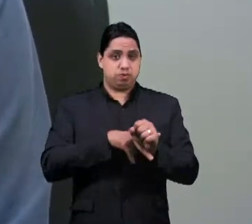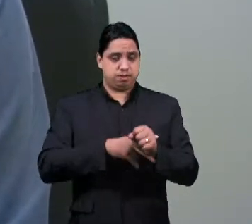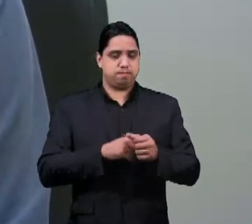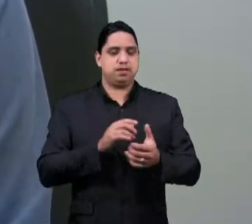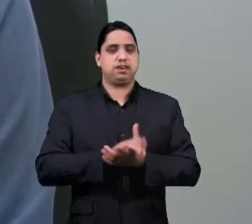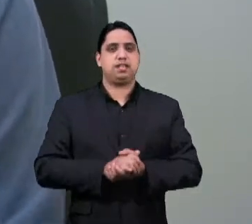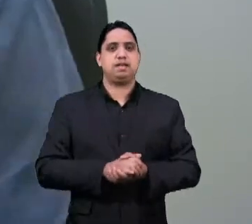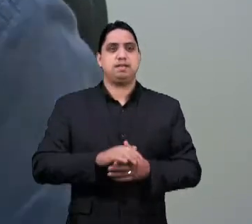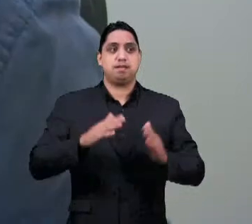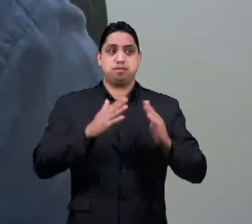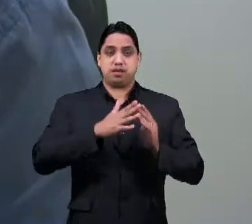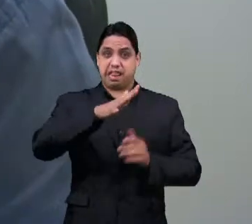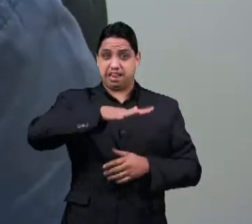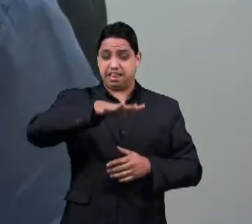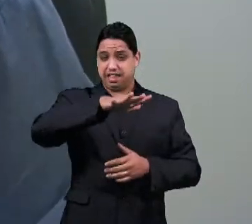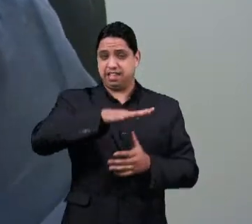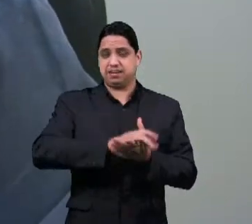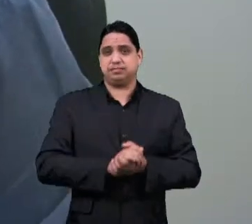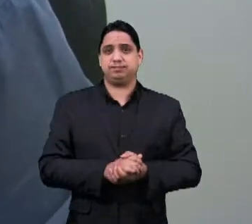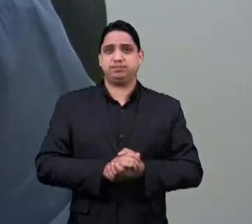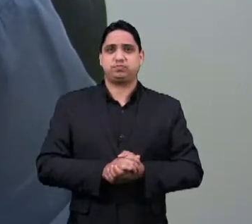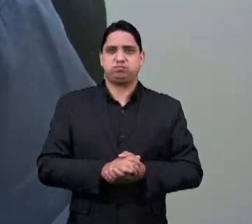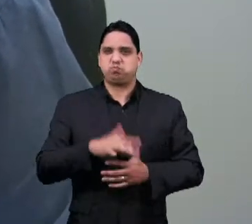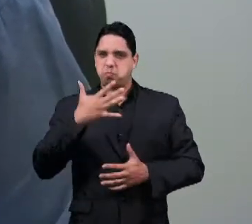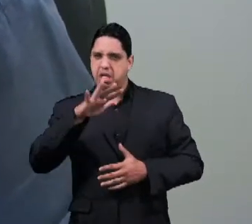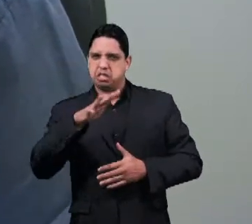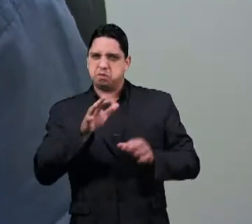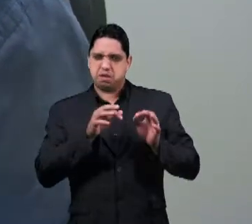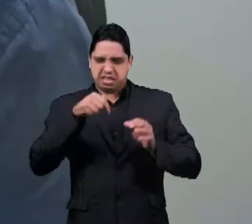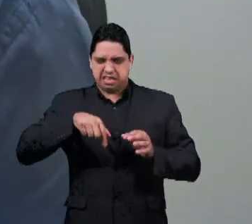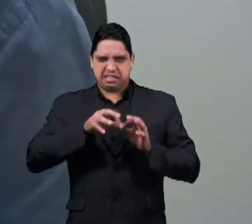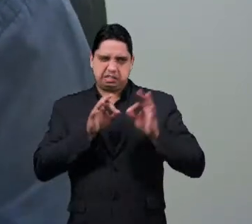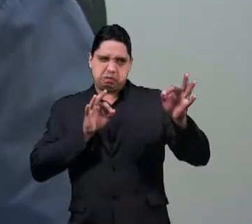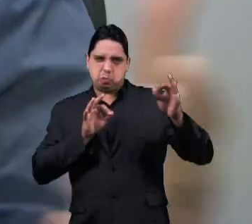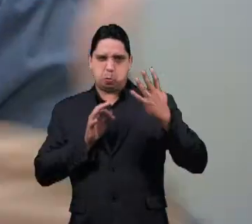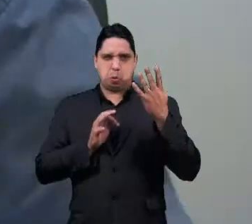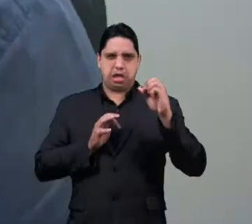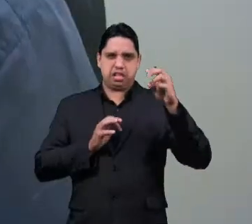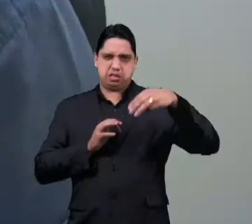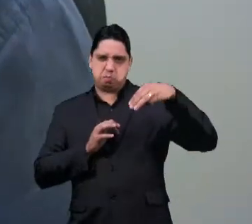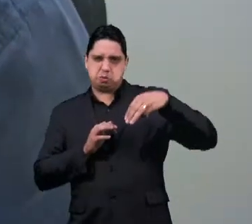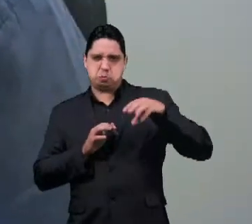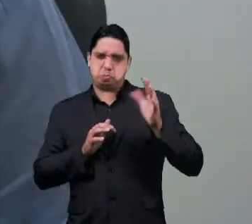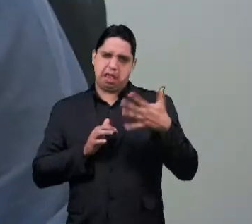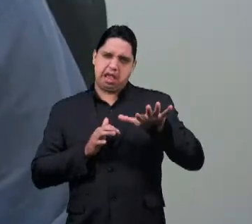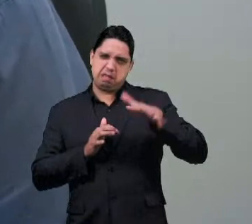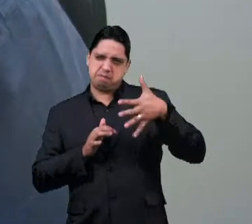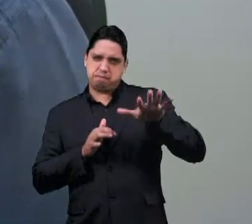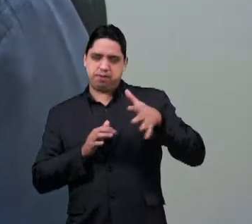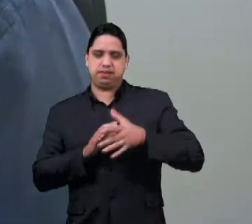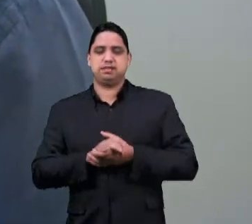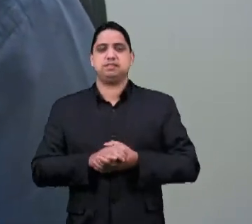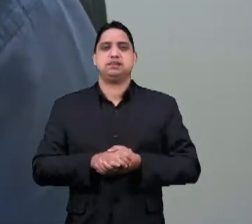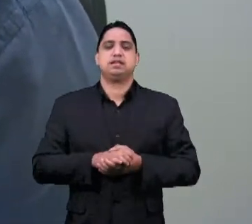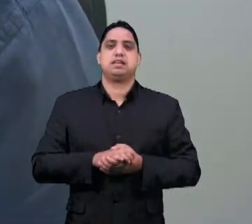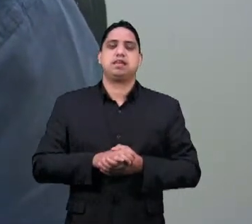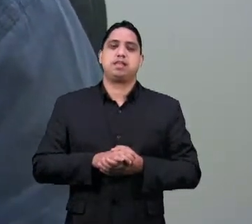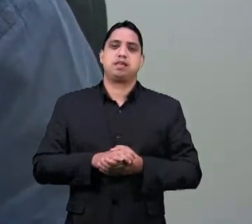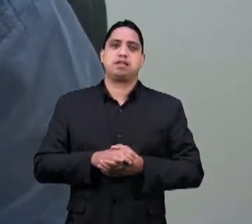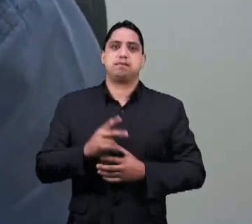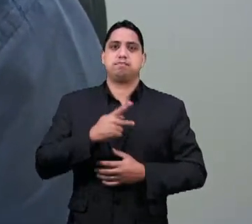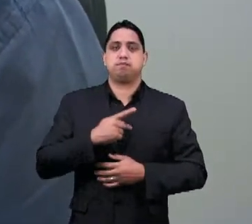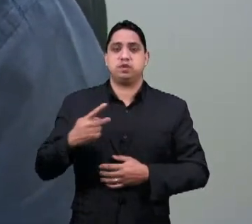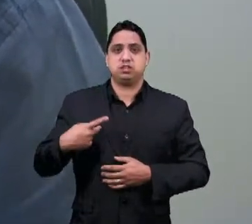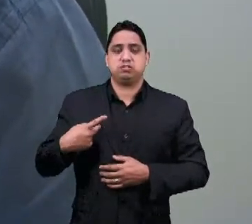Guarapari faz parte da região metropolitana, estamos a 40 minutos ou menos da Vitória até Guarapari. E o pastor